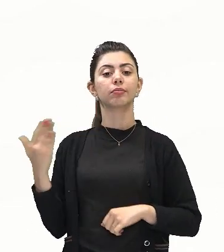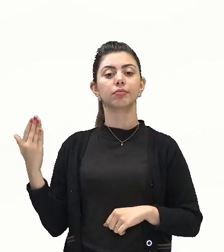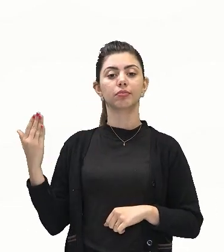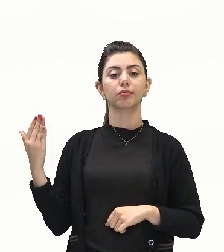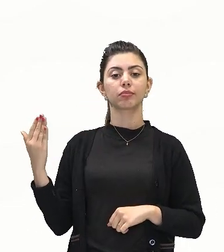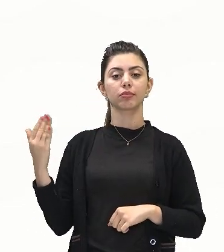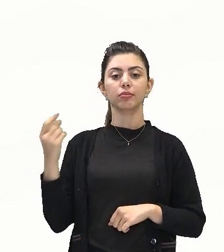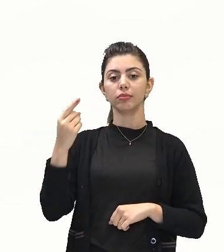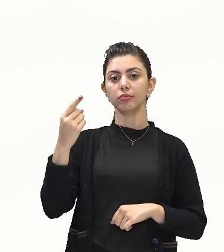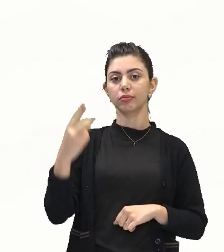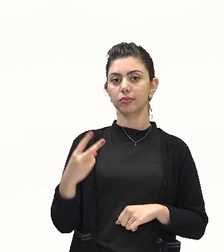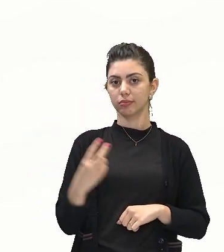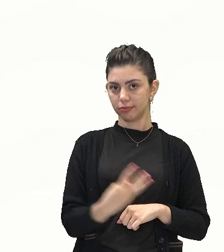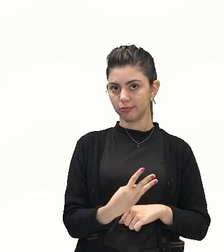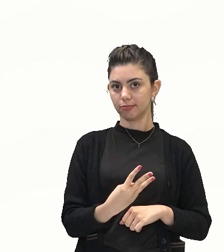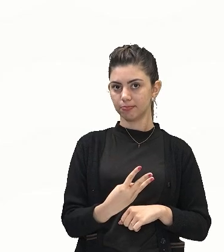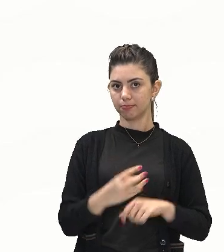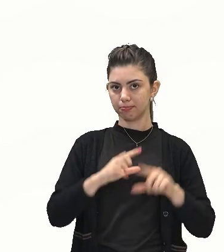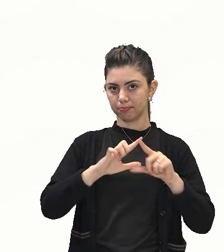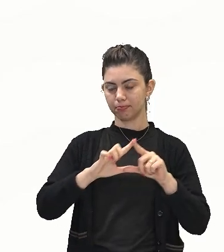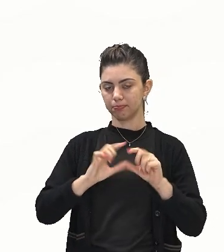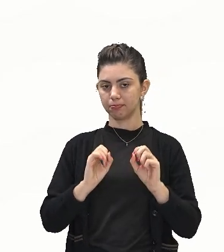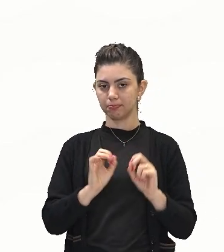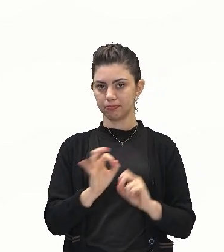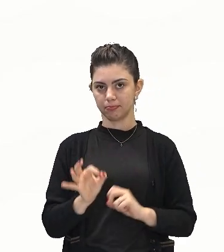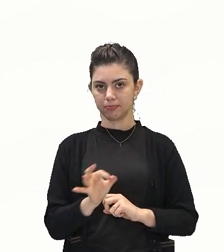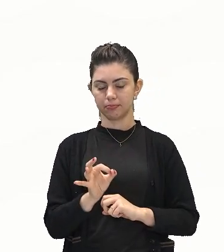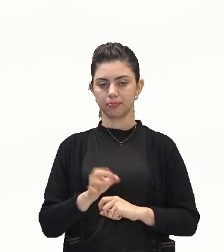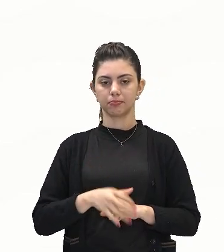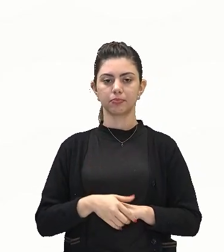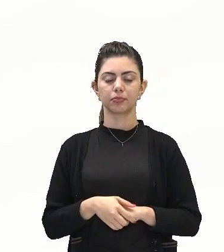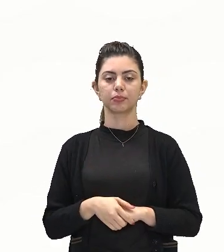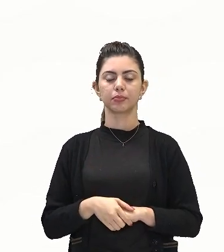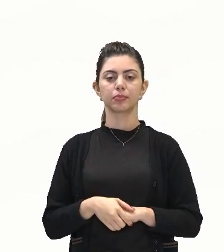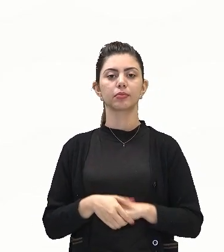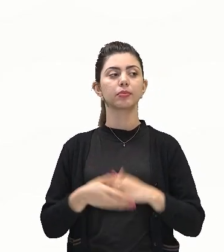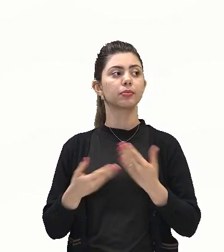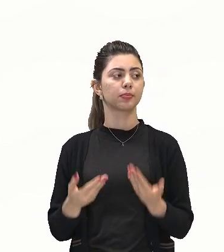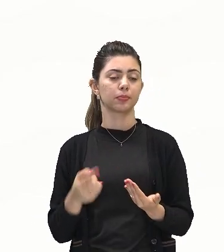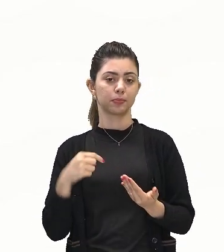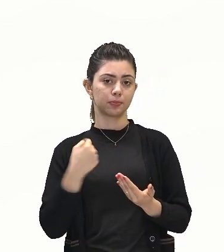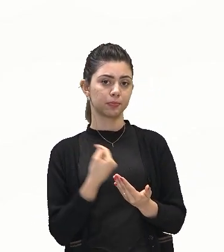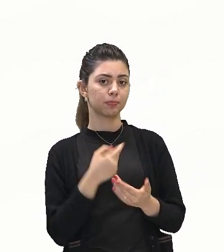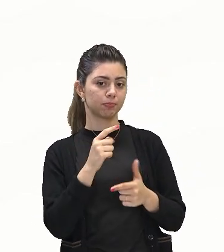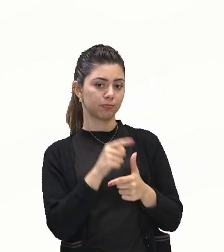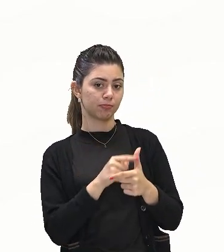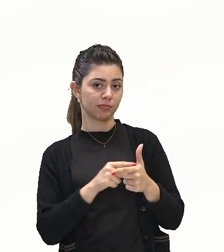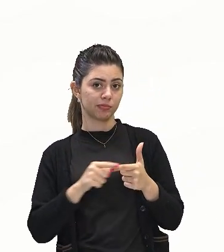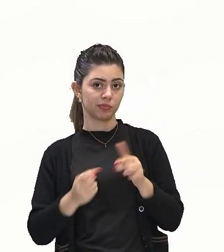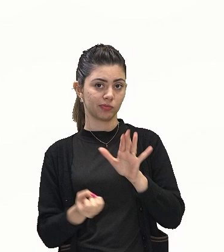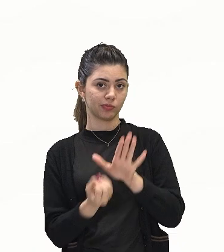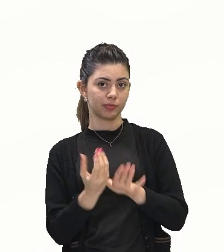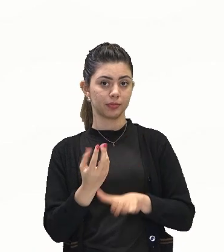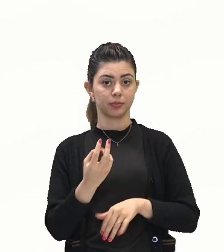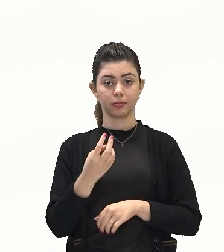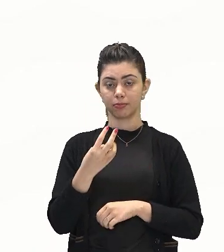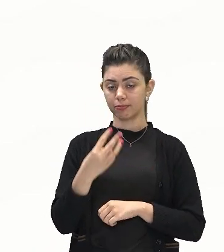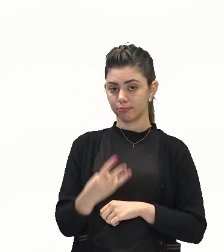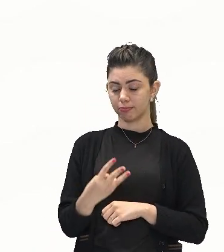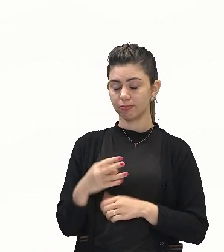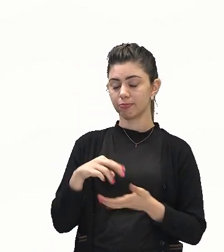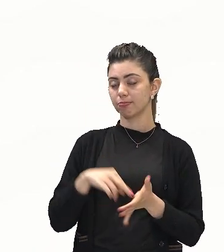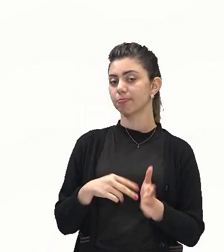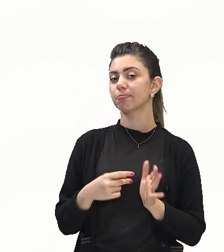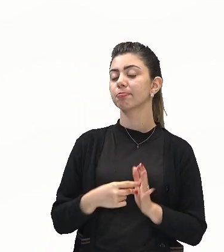2, 3 triângulos. Ok? Como essa minha divisão me gerou 3 triângulos, o que